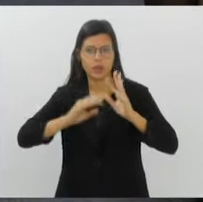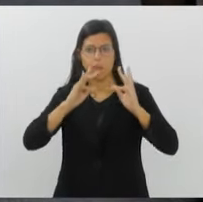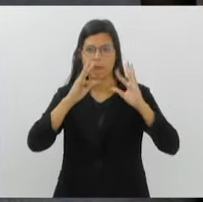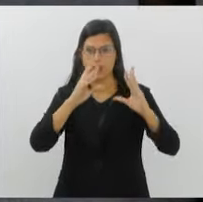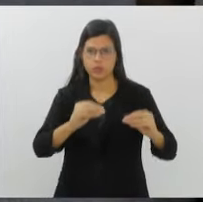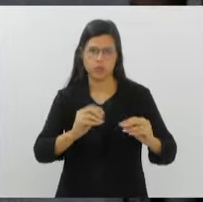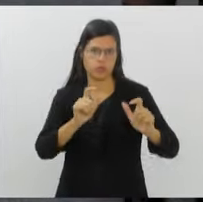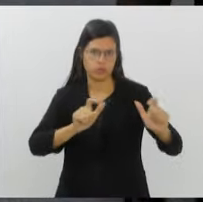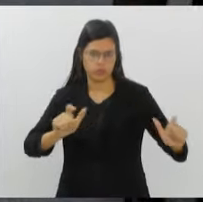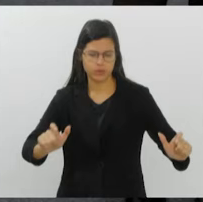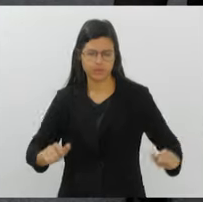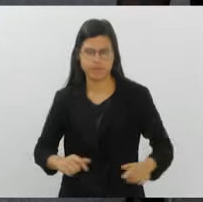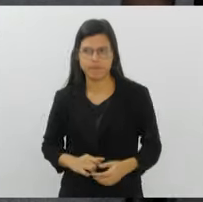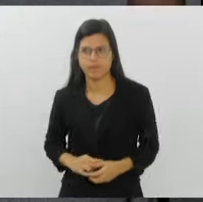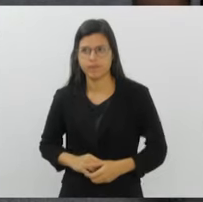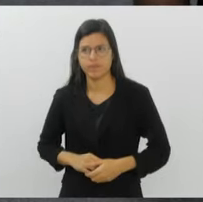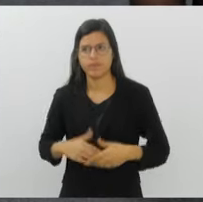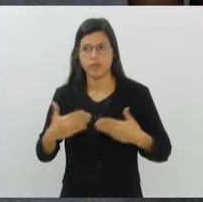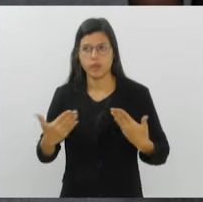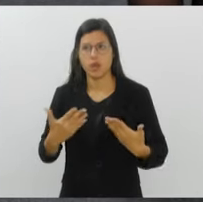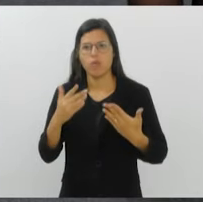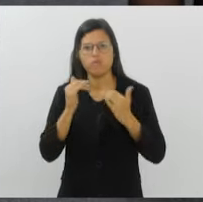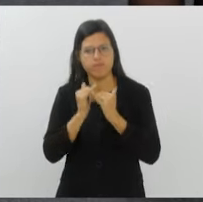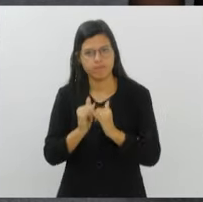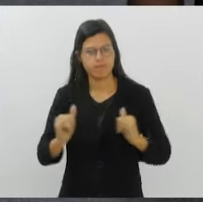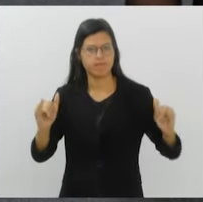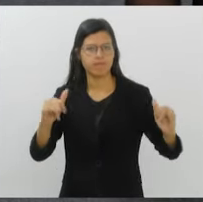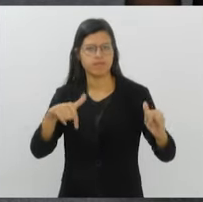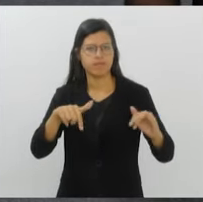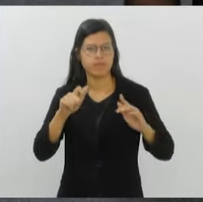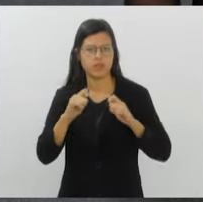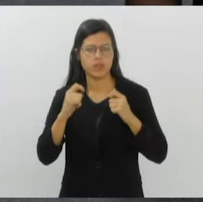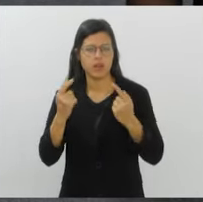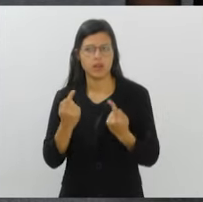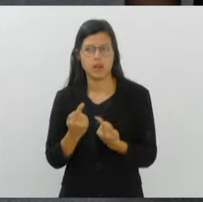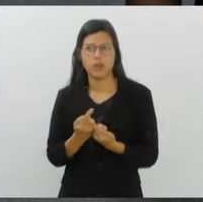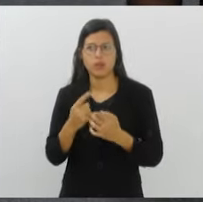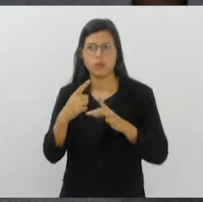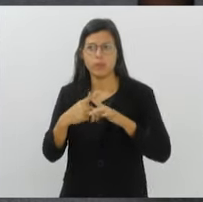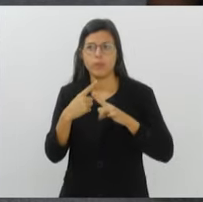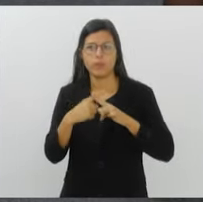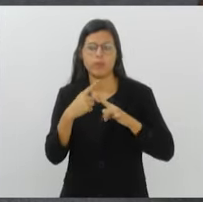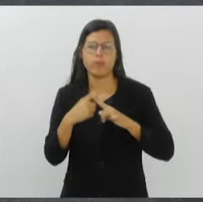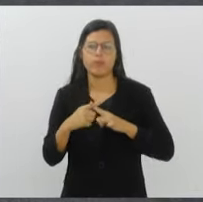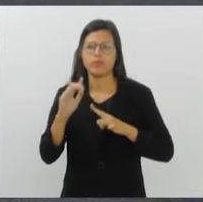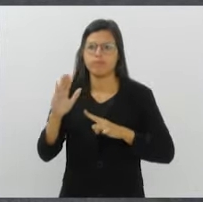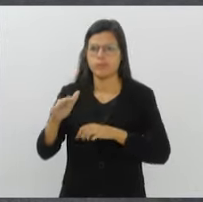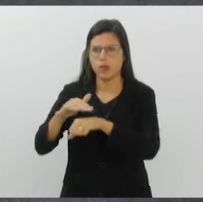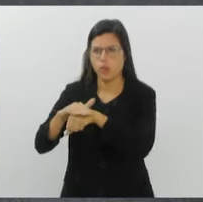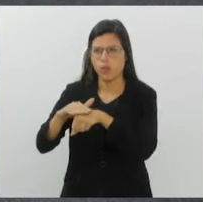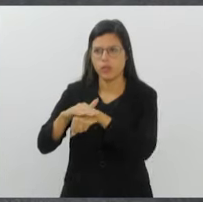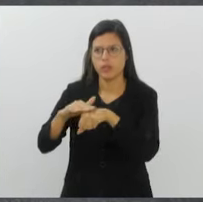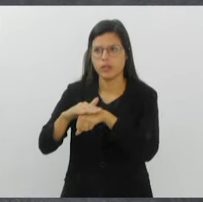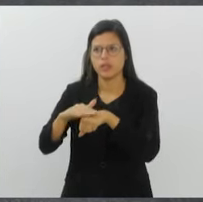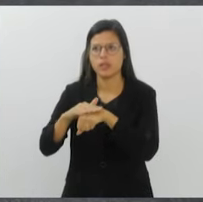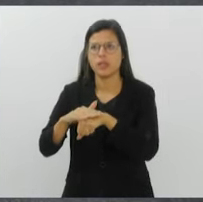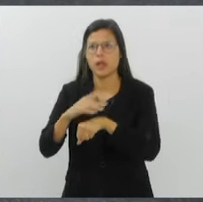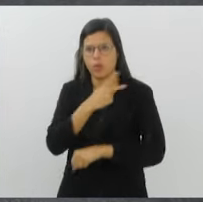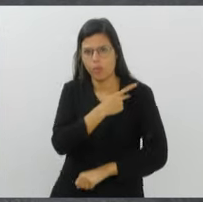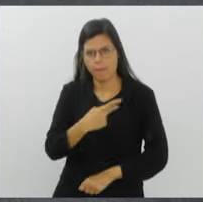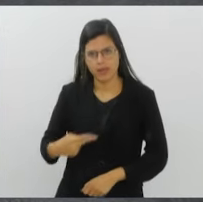todos. Então, falo a essa casa porque, evidentemente, já conversei com o presidente da